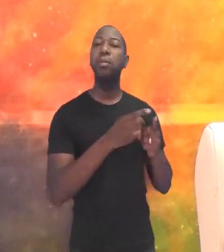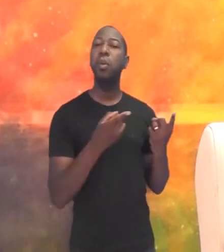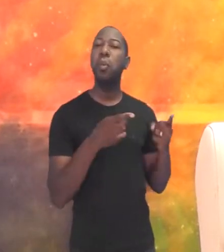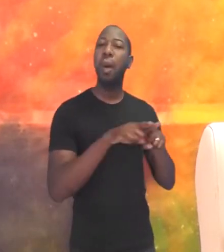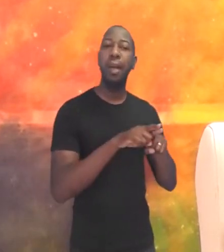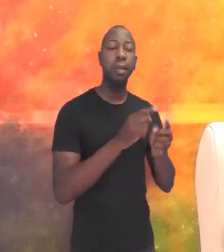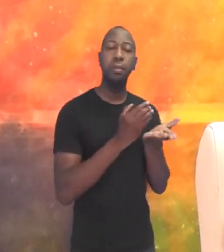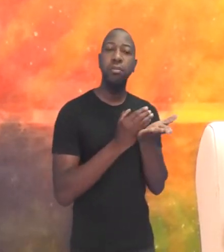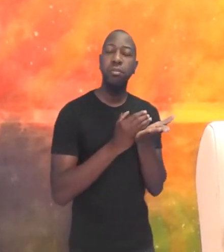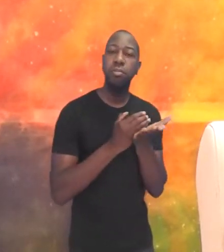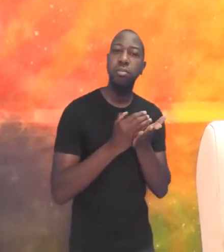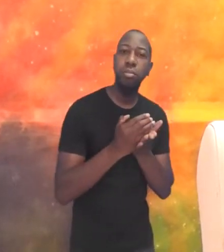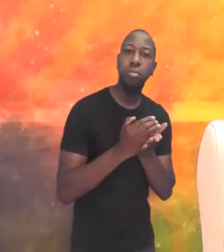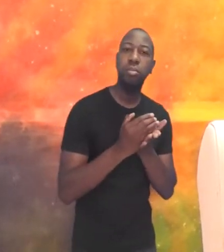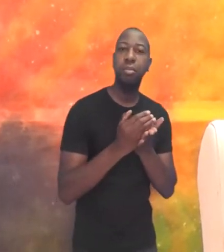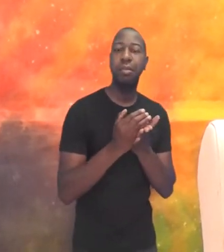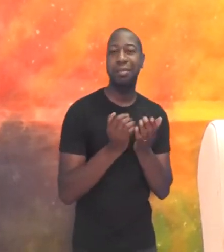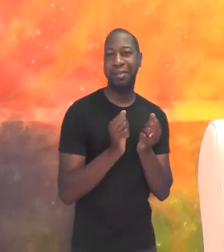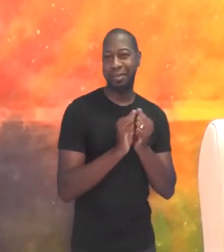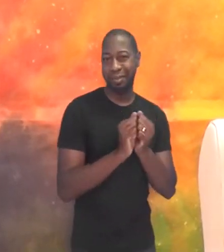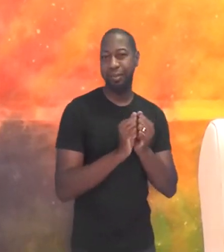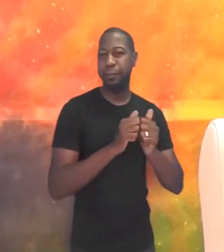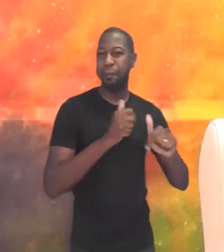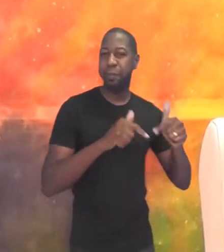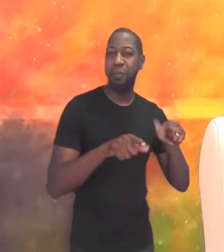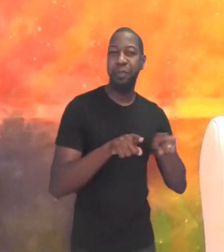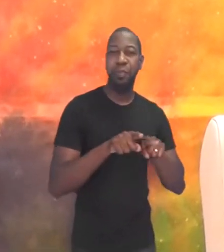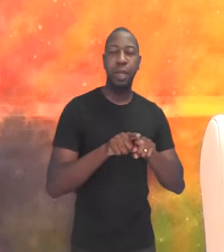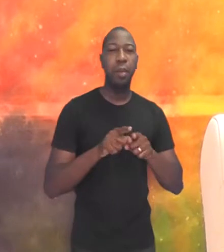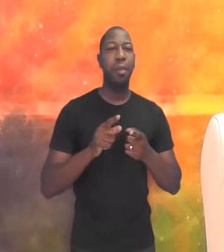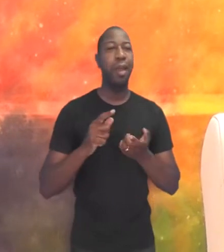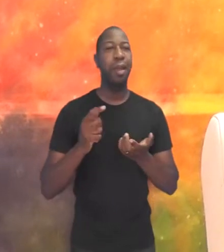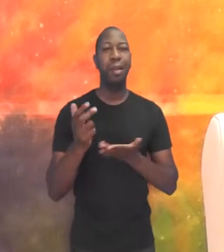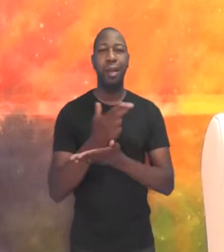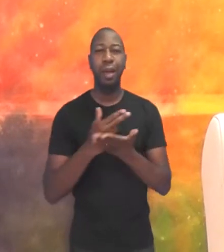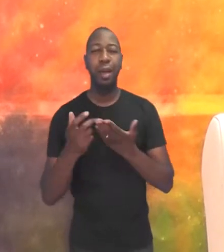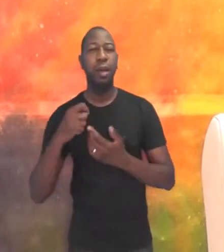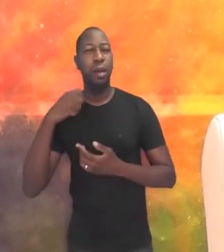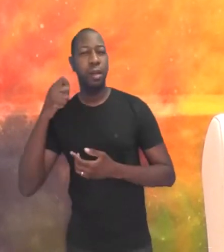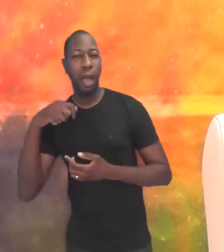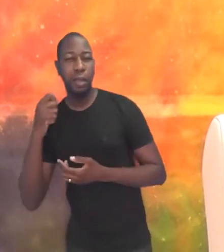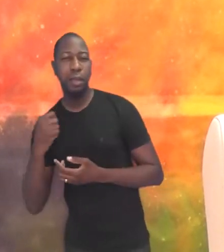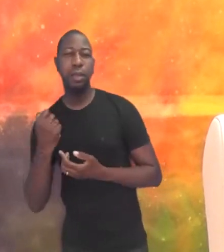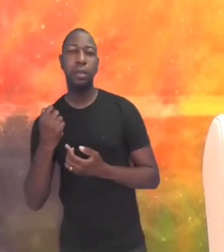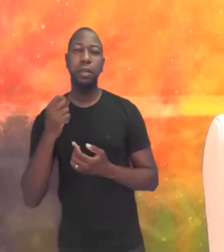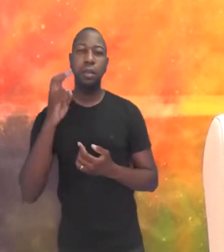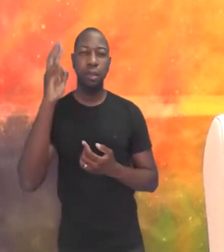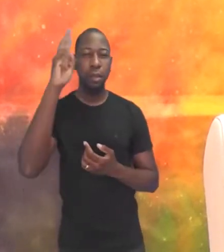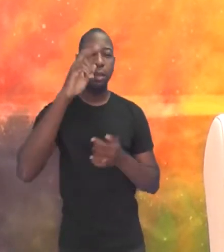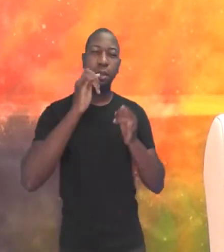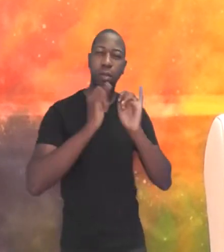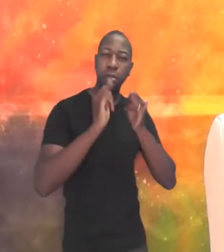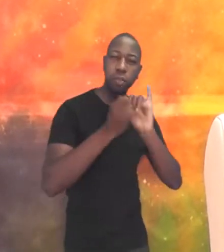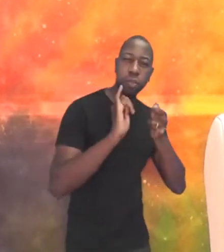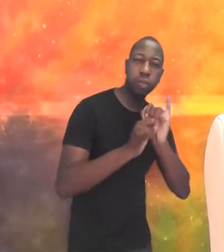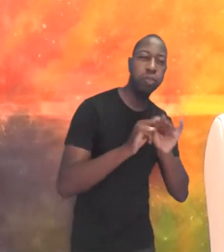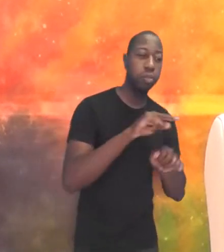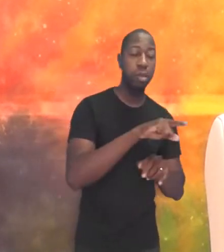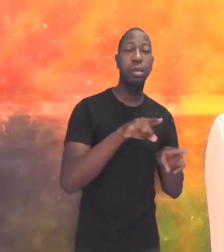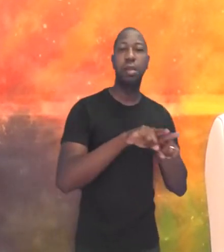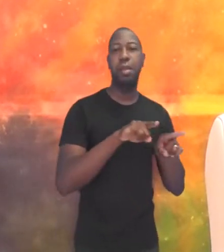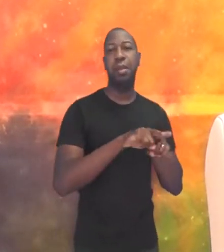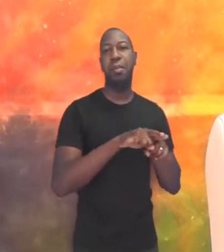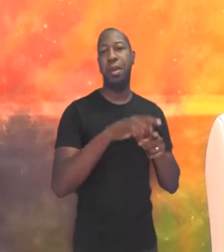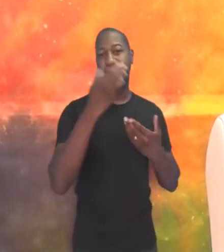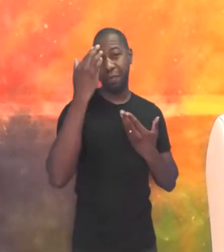começo da FLIR e principalmente os artistas, os contadores de histórias que estão confiando no nosso trabalho. E